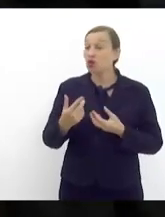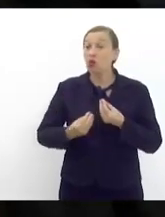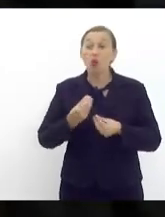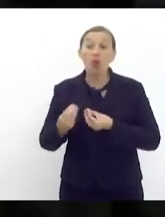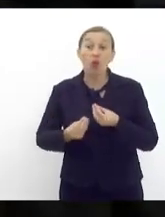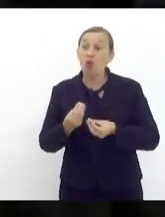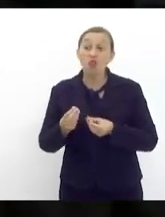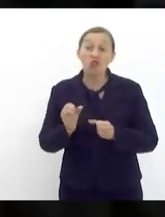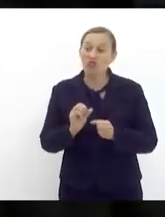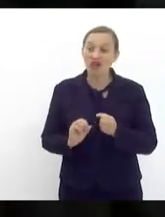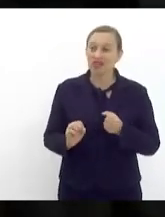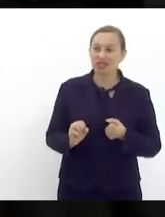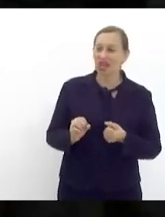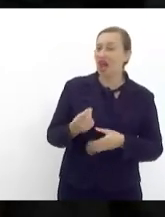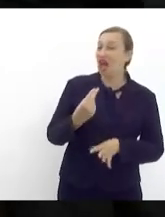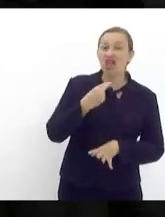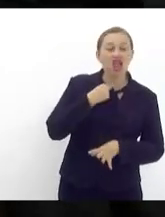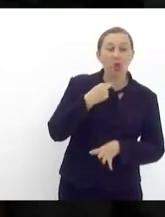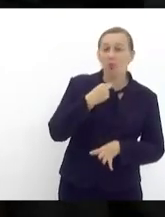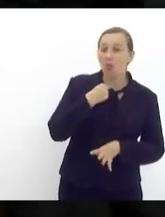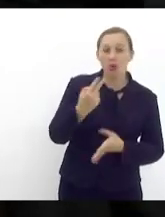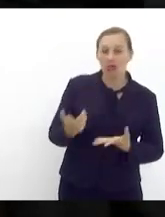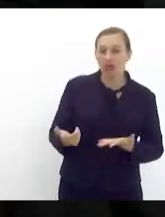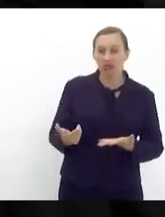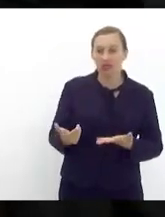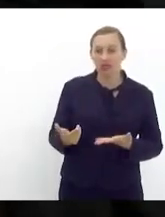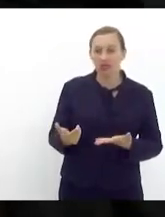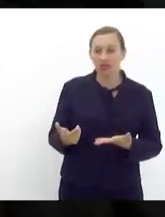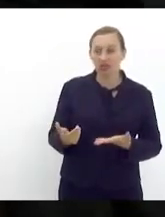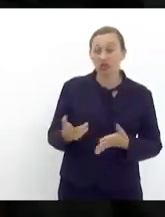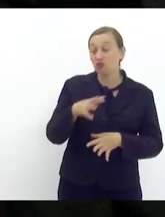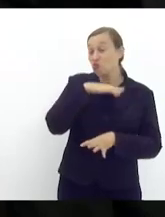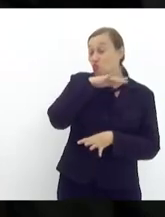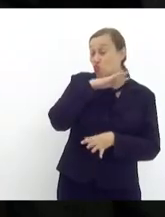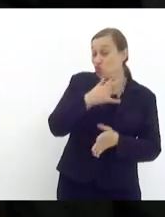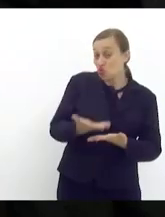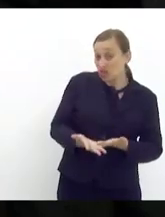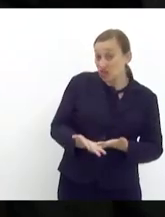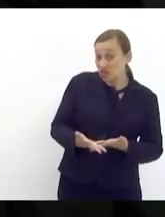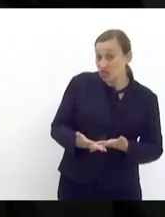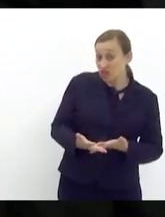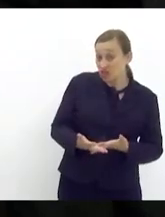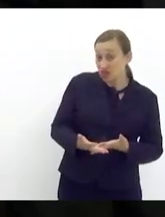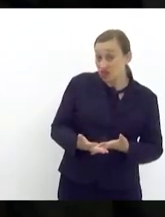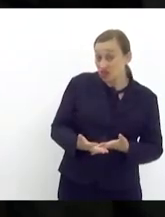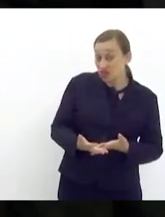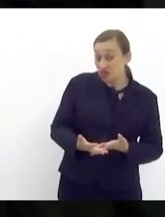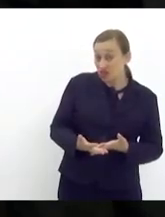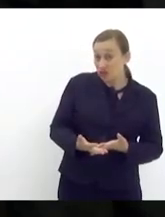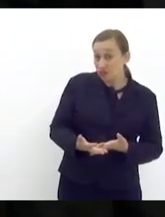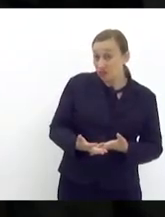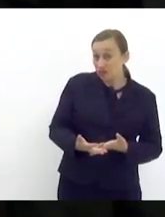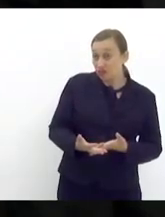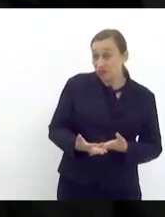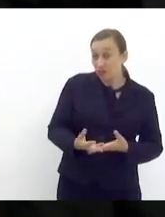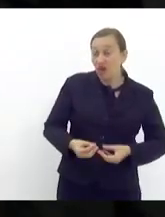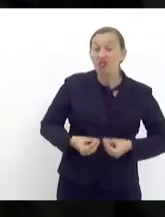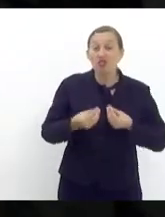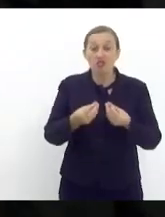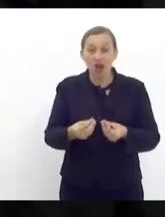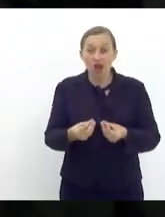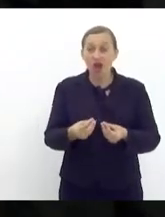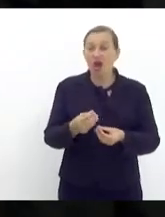fazê-lo. E não pode ser algo ruim, não pode ser algo ruim, dar ao